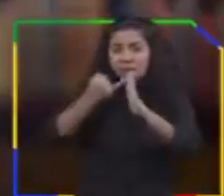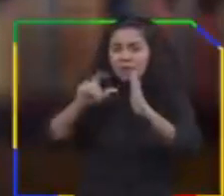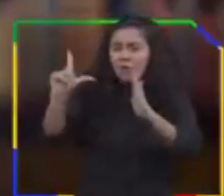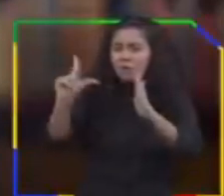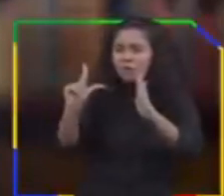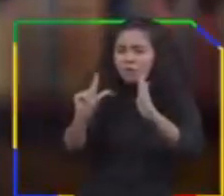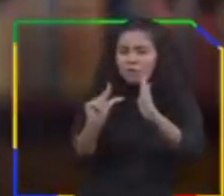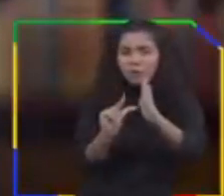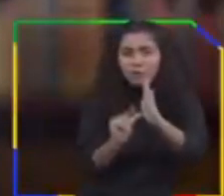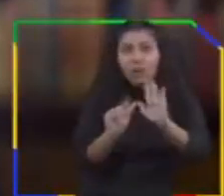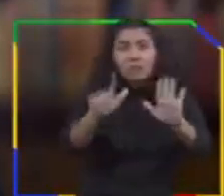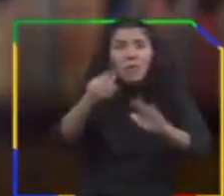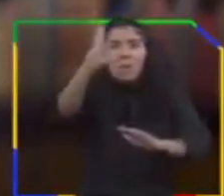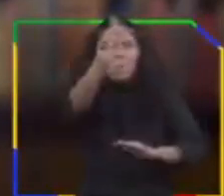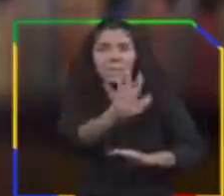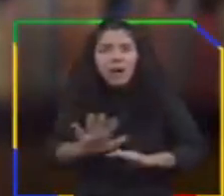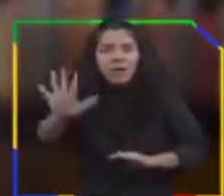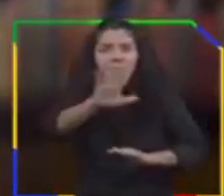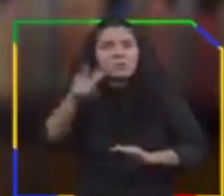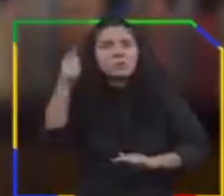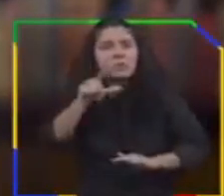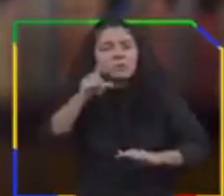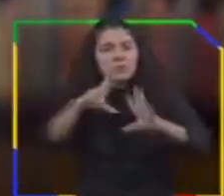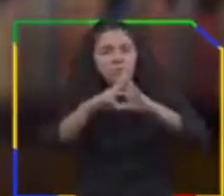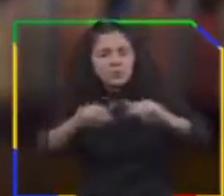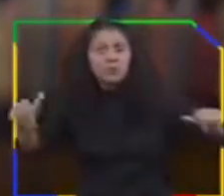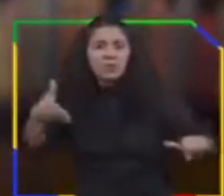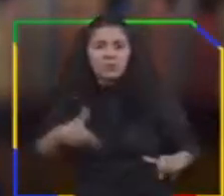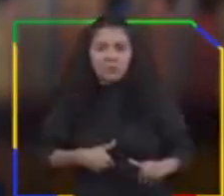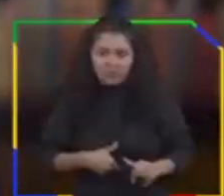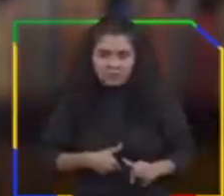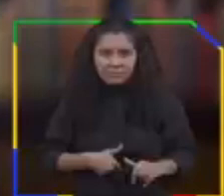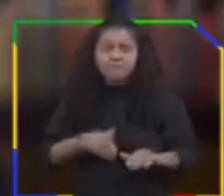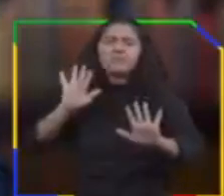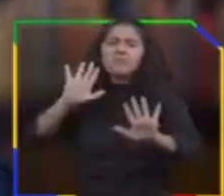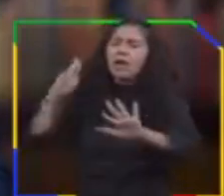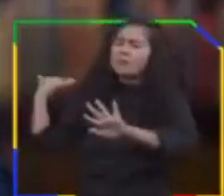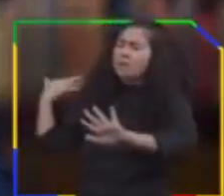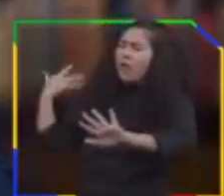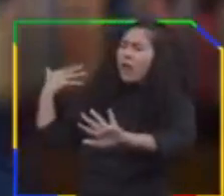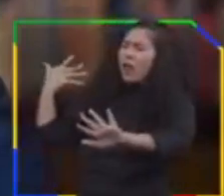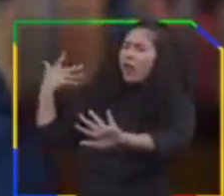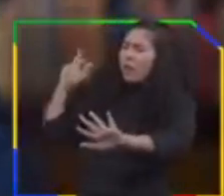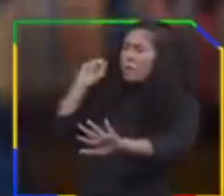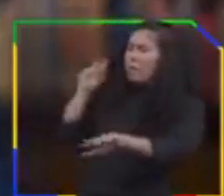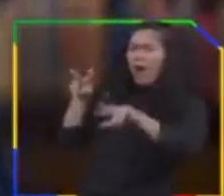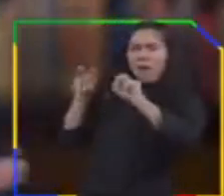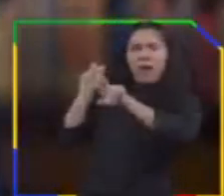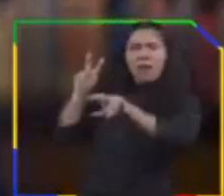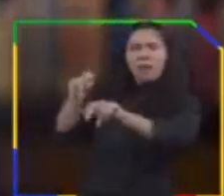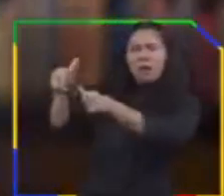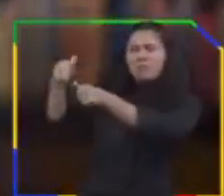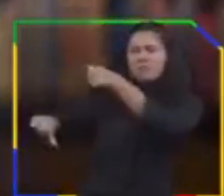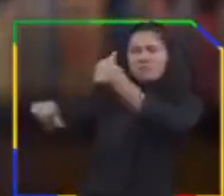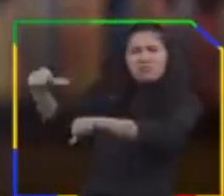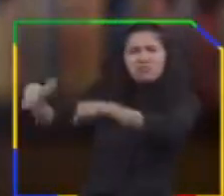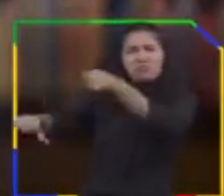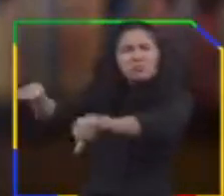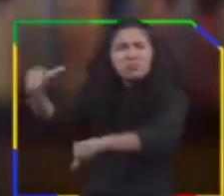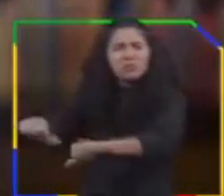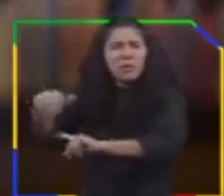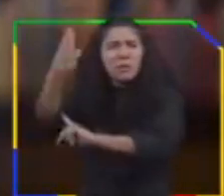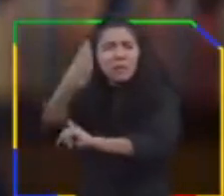inflação caía. Tiramos o Brasil do mapa da fome. De lá para cá, assistimos a uma enorme destruição do nosso